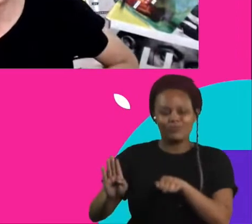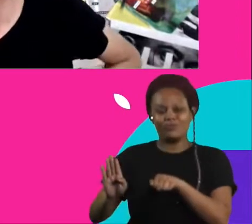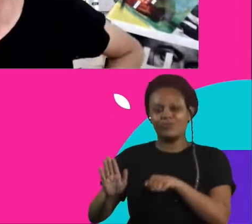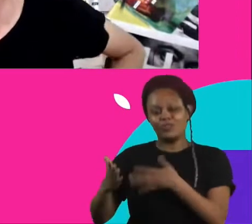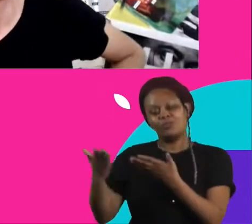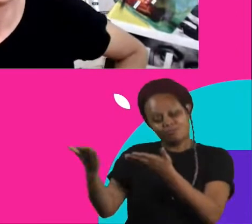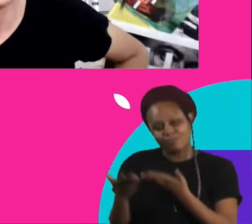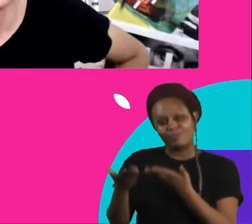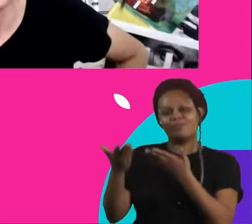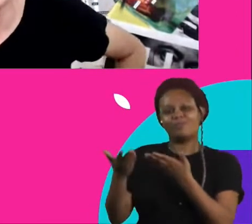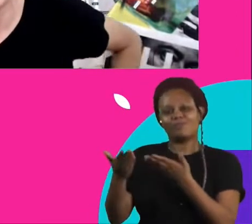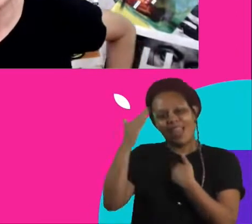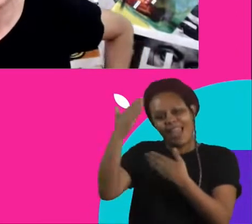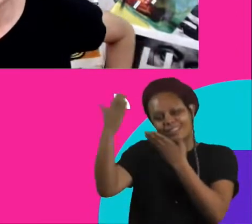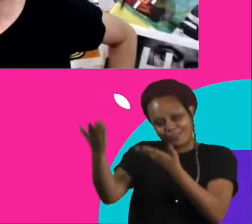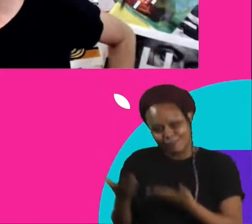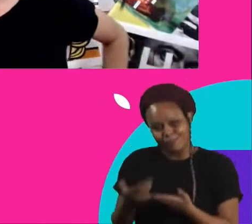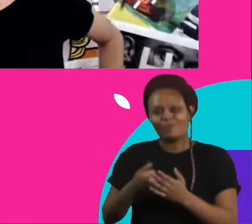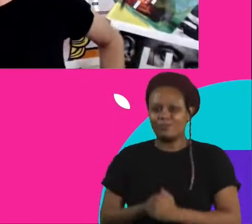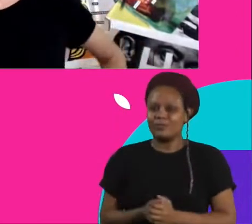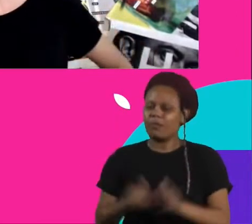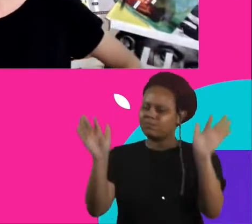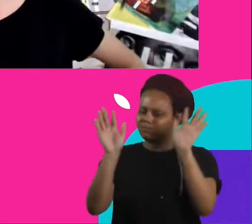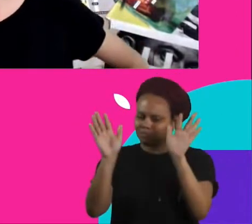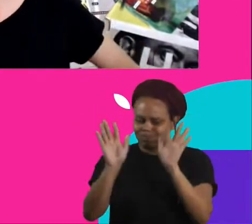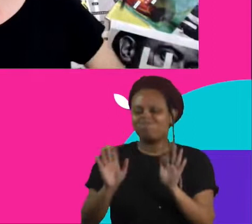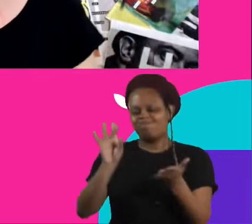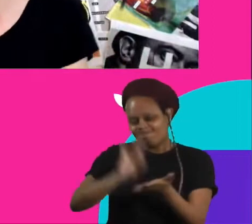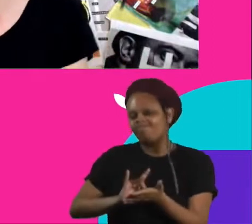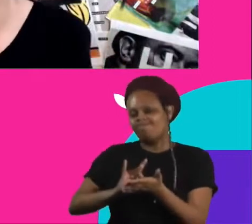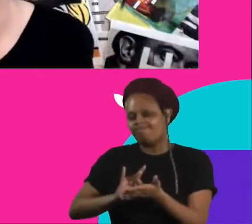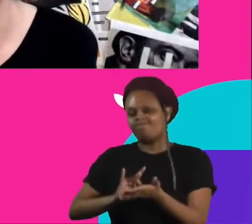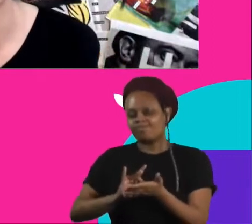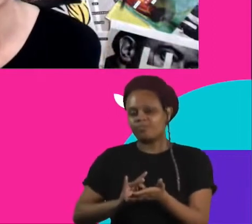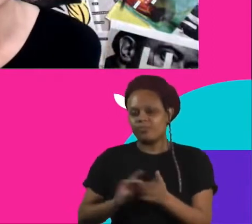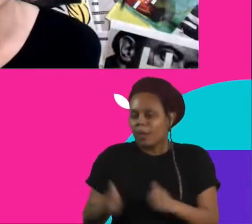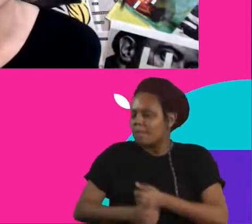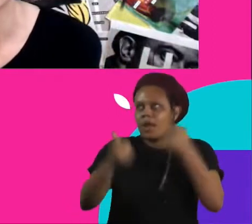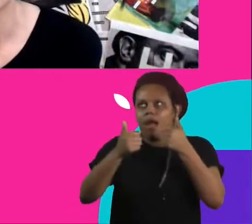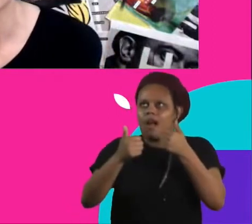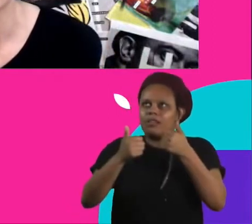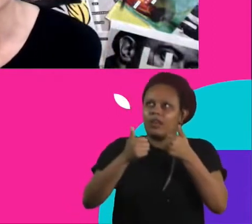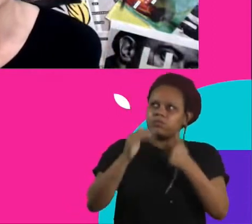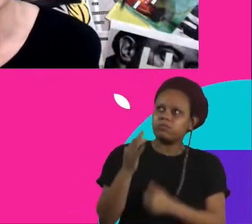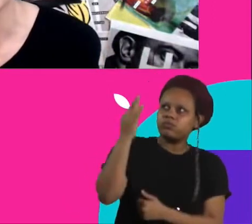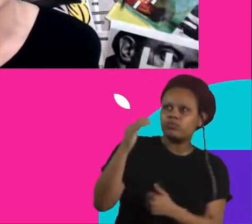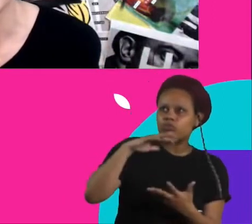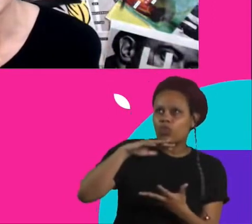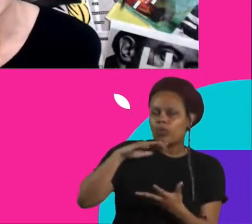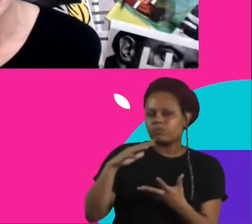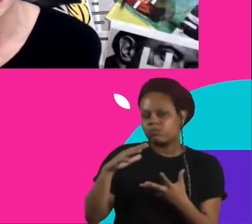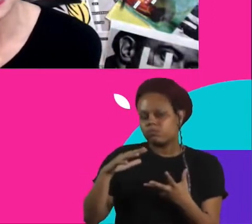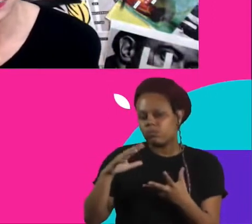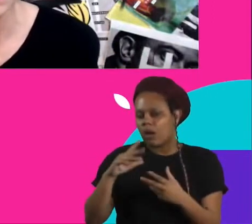convite. E acho que você falou bem, assim, melhor coisa para a gente falar de inovação, futuro, coisas diferentes, é